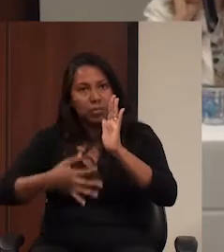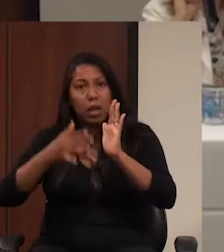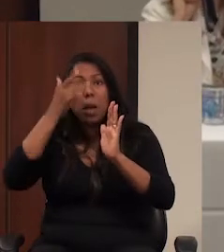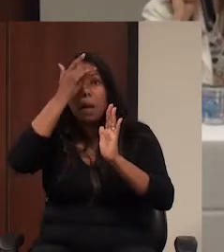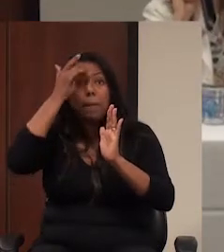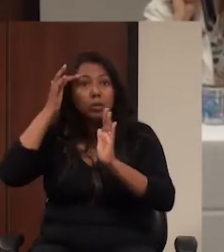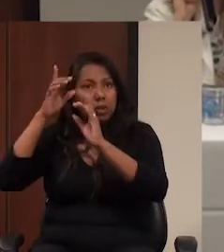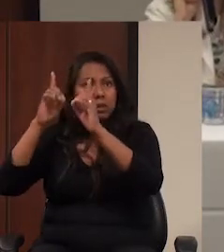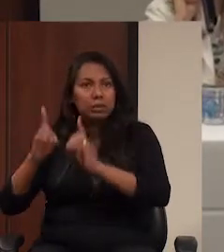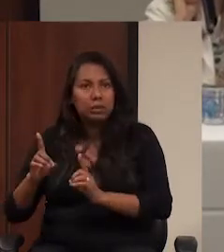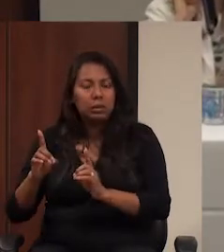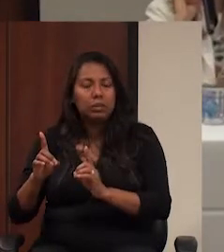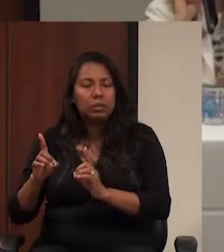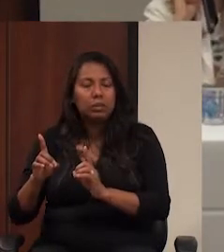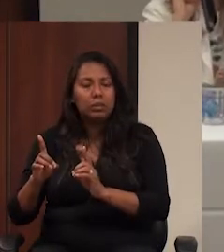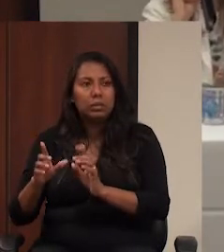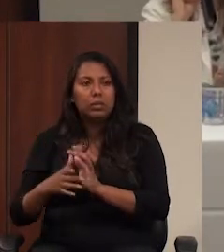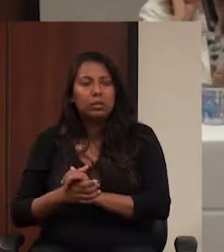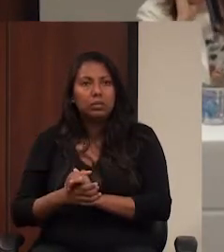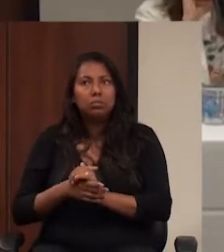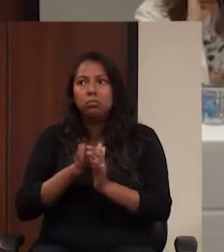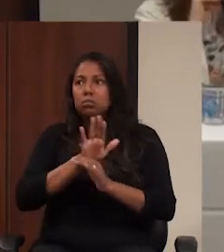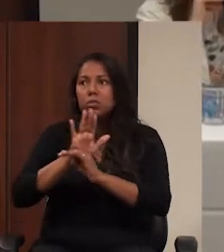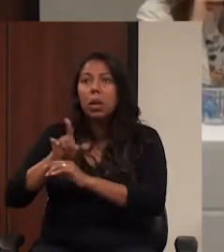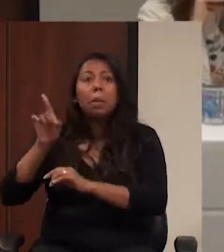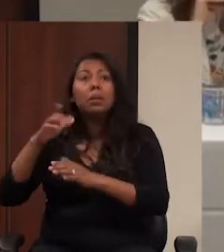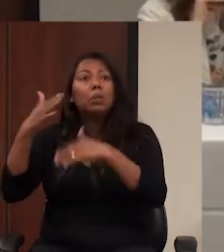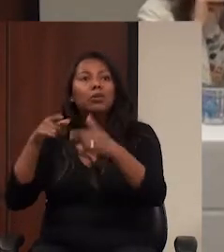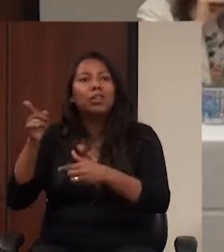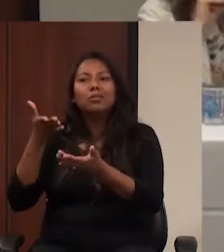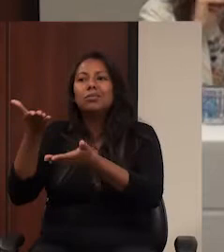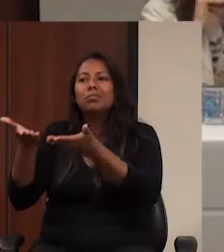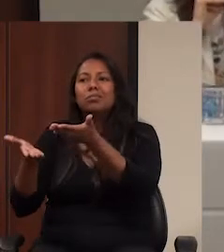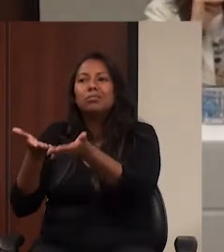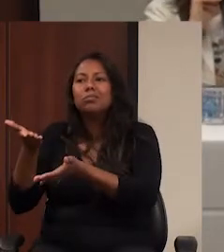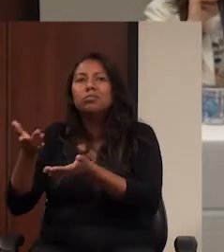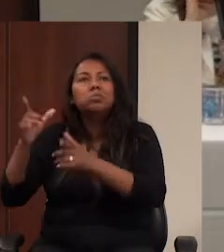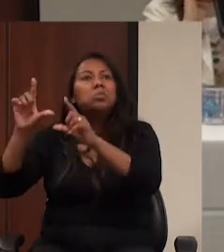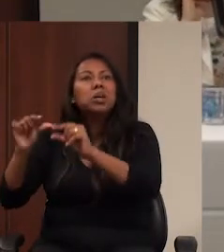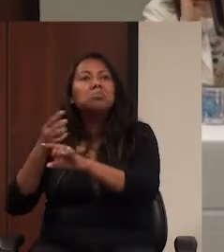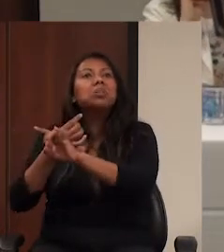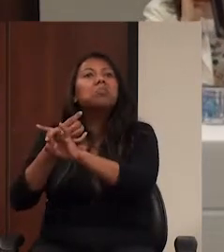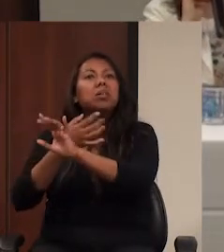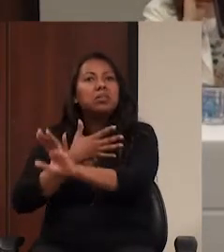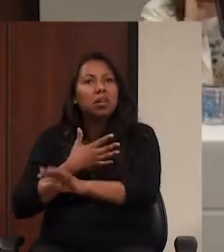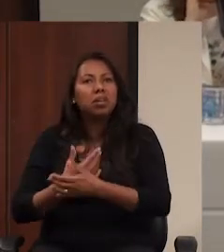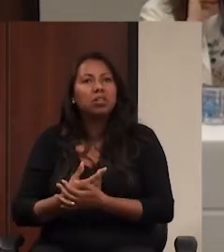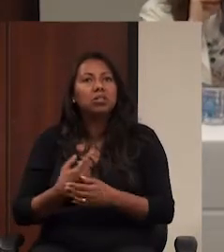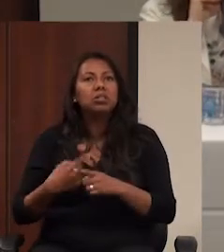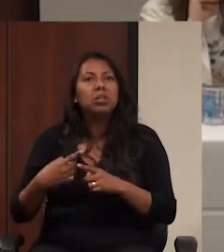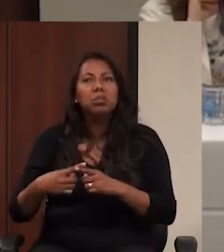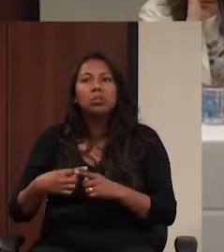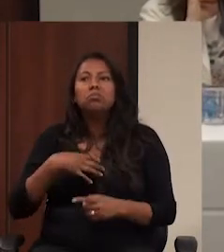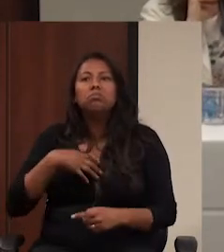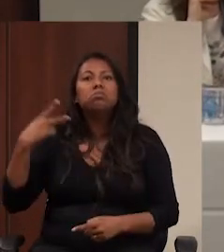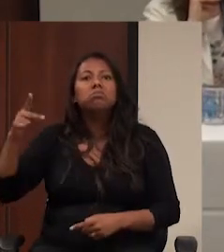com deficiência que são apoiadas exigem menos cuidados, porque elas são mais independentes, e a sua situação psicossocial melhorou